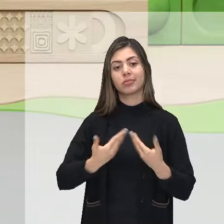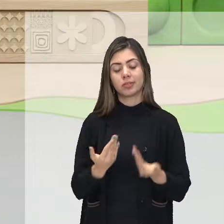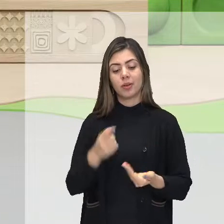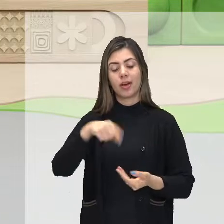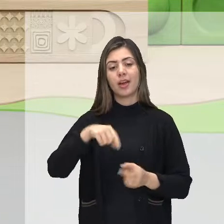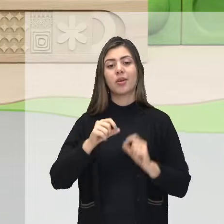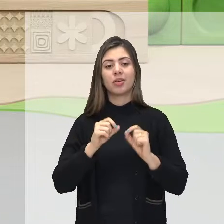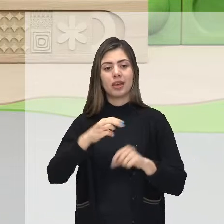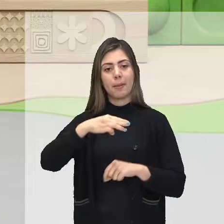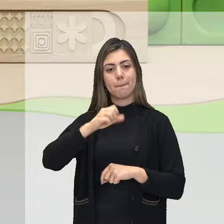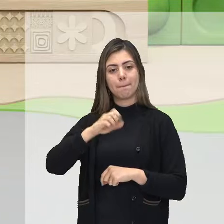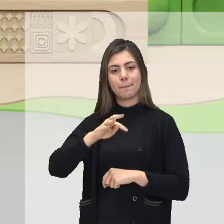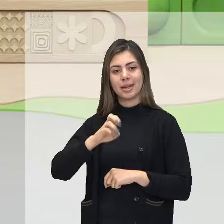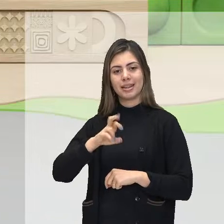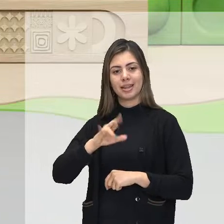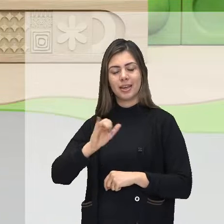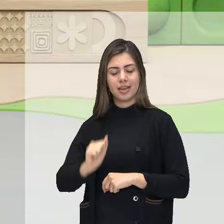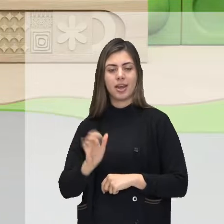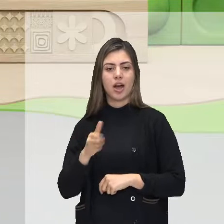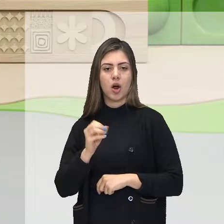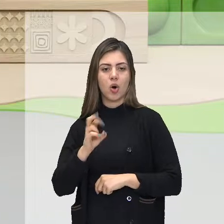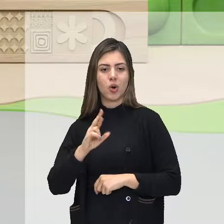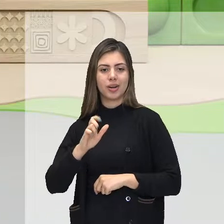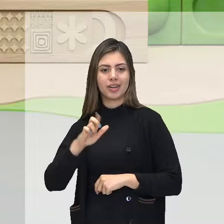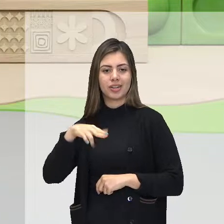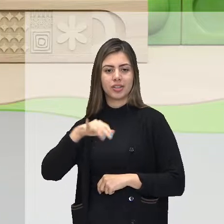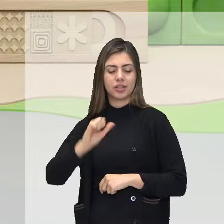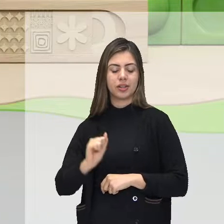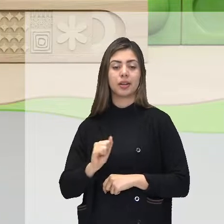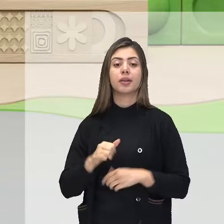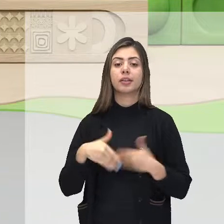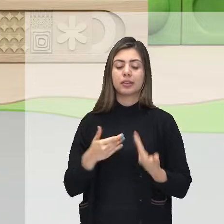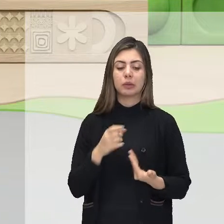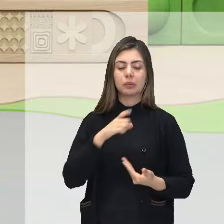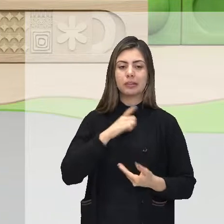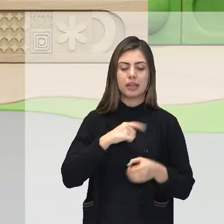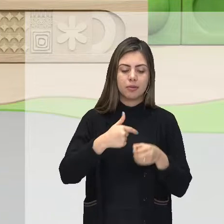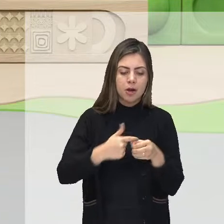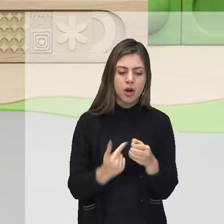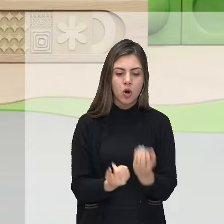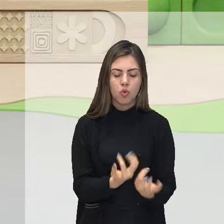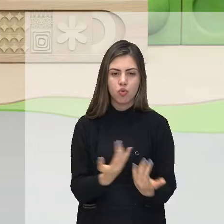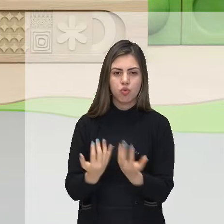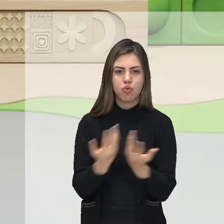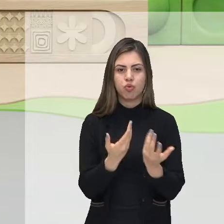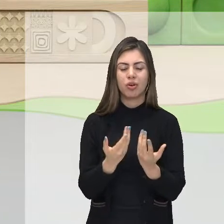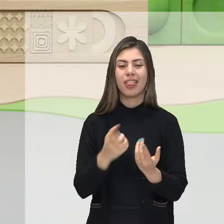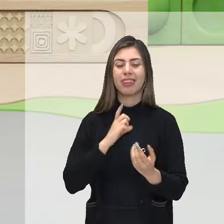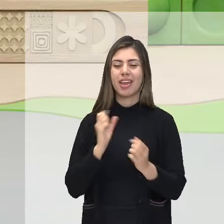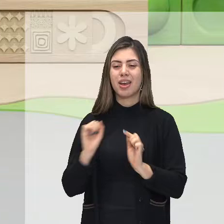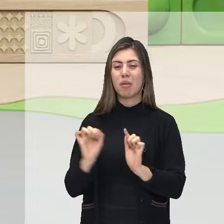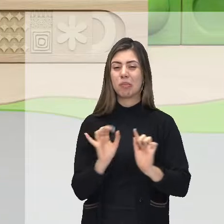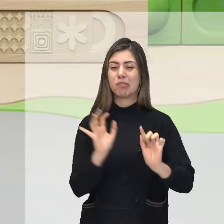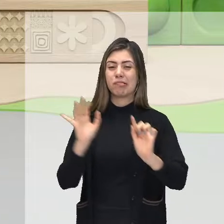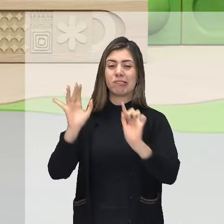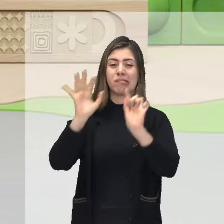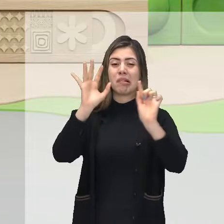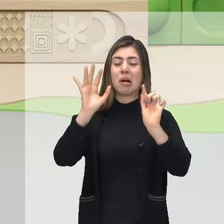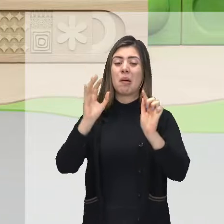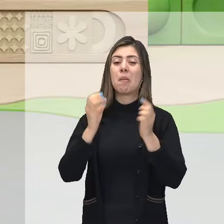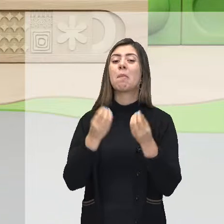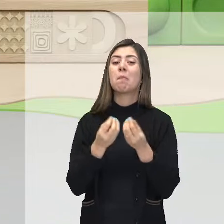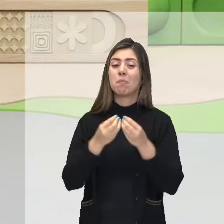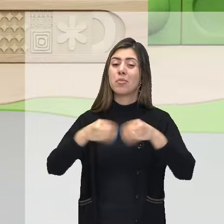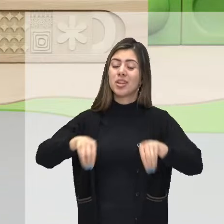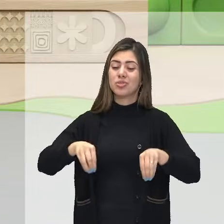esses gases que são tóxicos, e a gente fala principalmente aí do dióxido de carbono, o CO2,